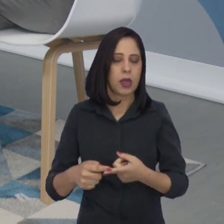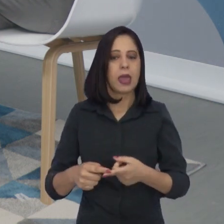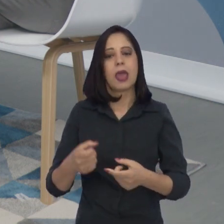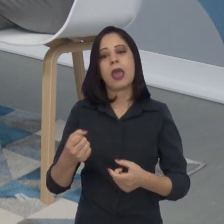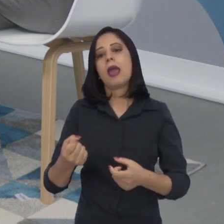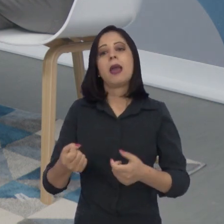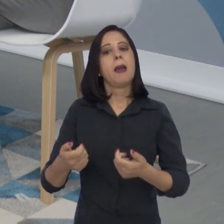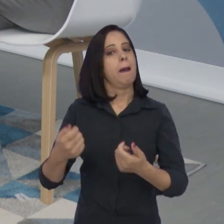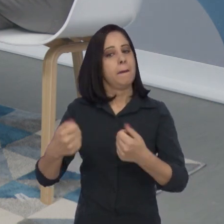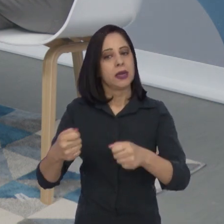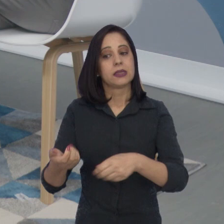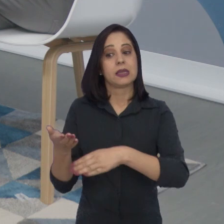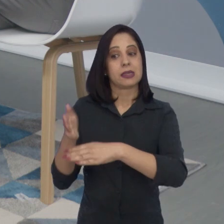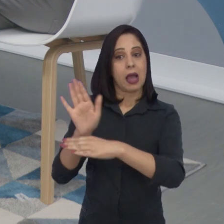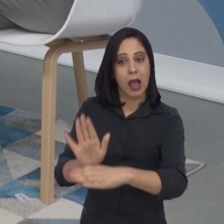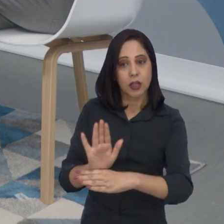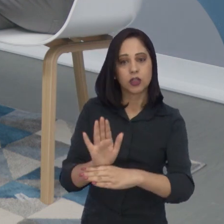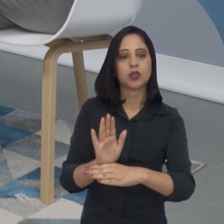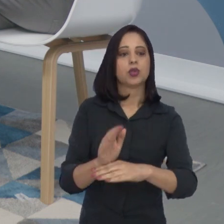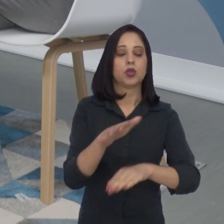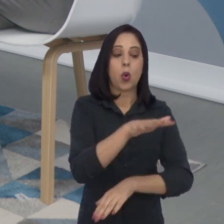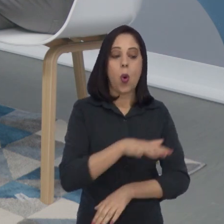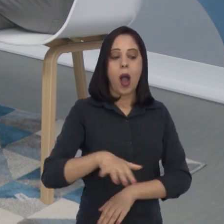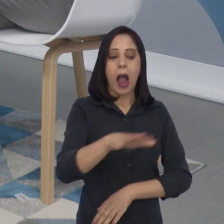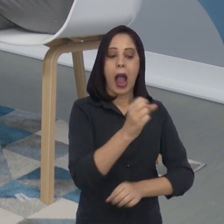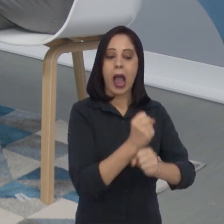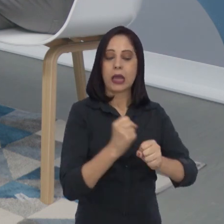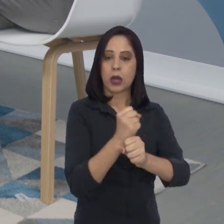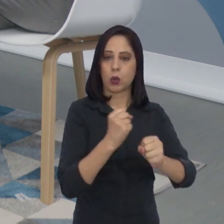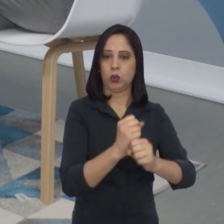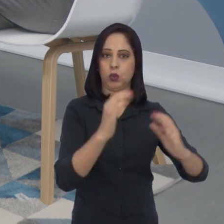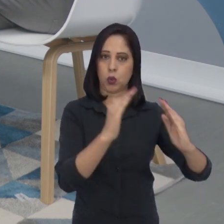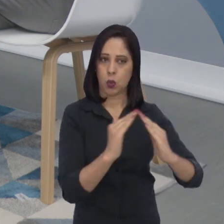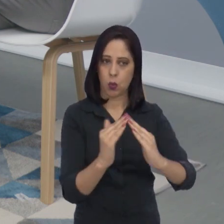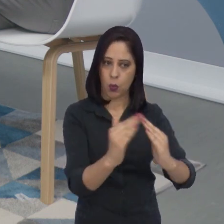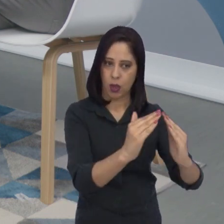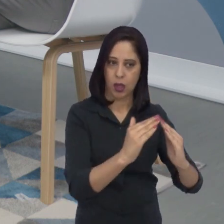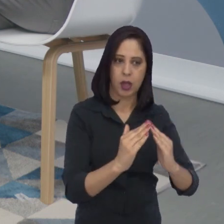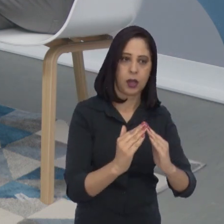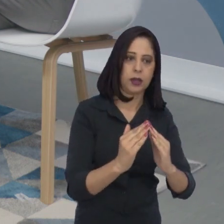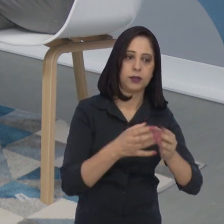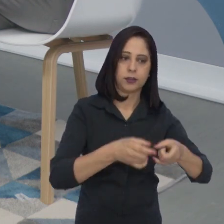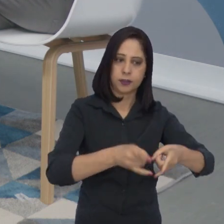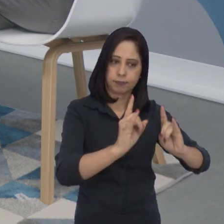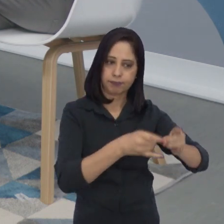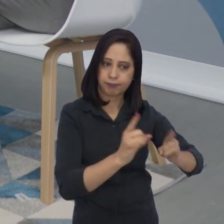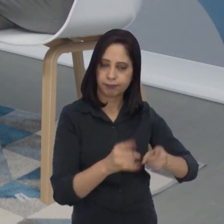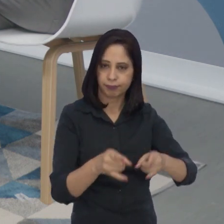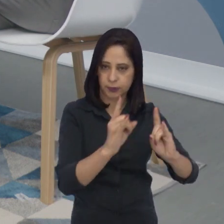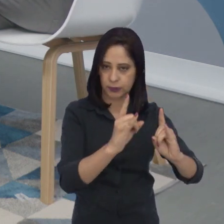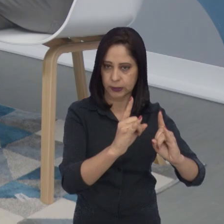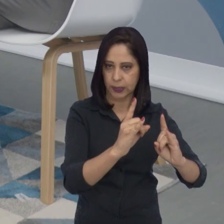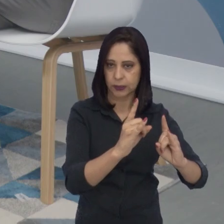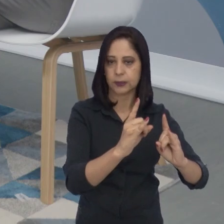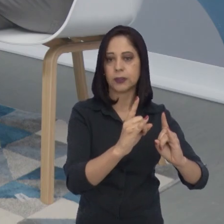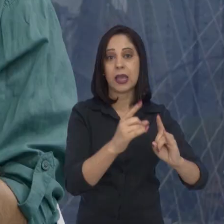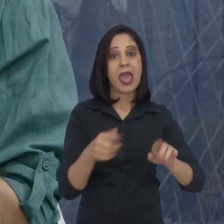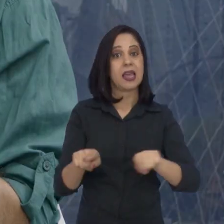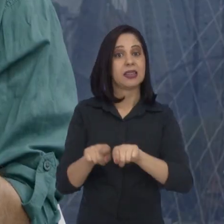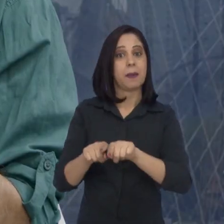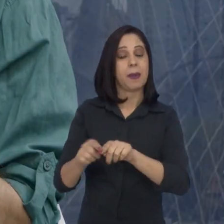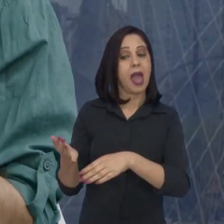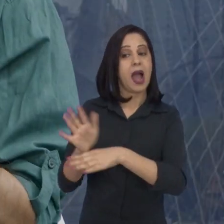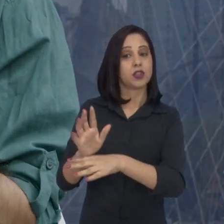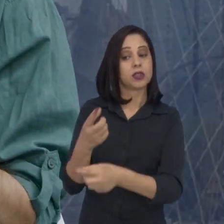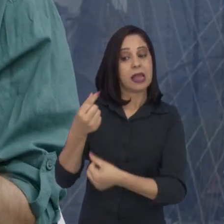civil, o mercado imobiliário e até a produção de trabalho, que é o que a macroeconomia orienta, mas eu acho